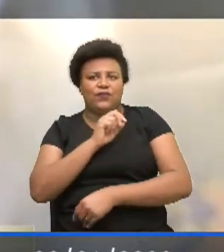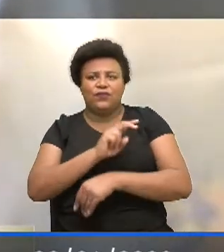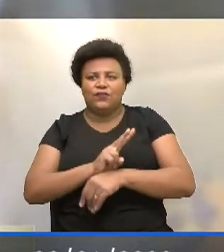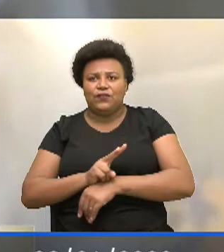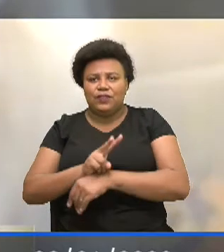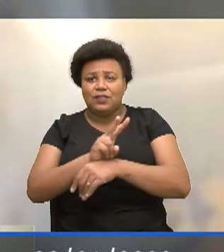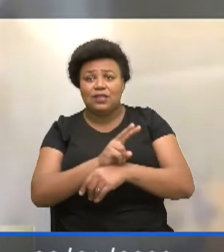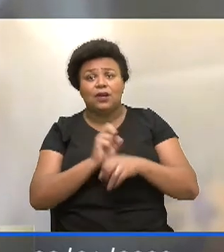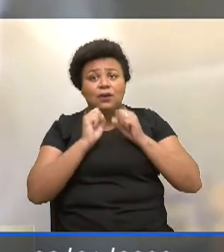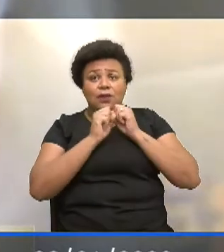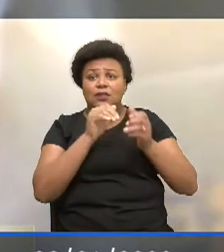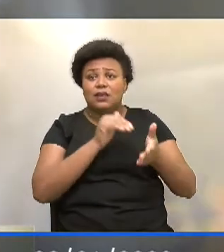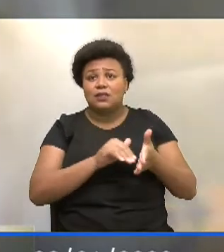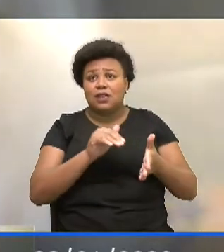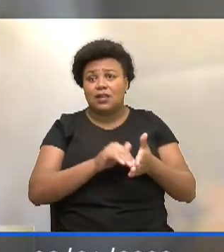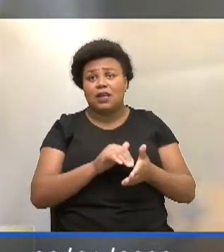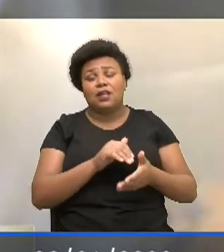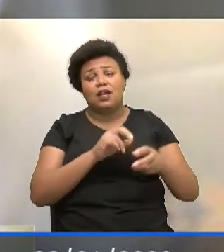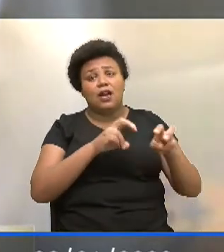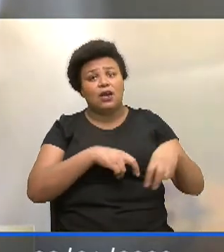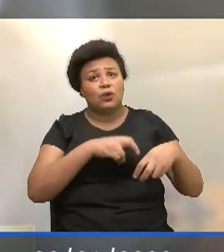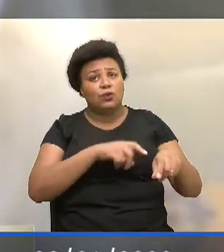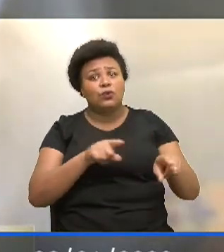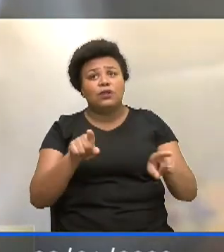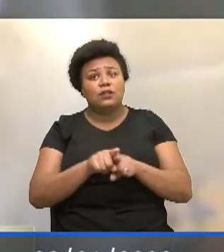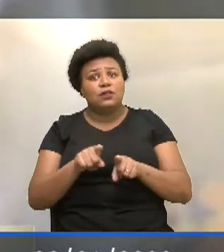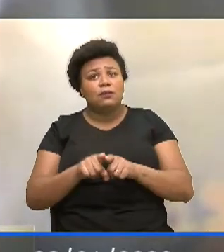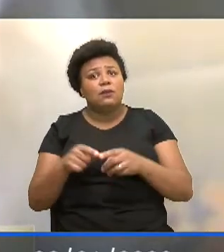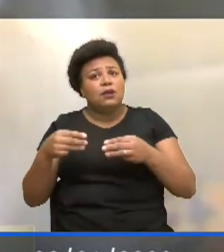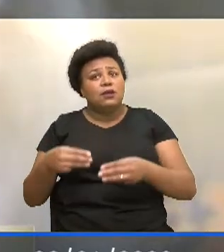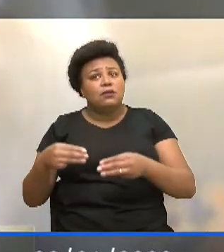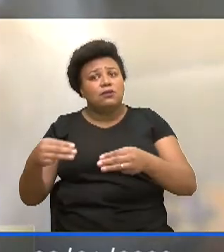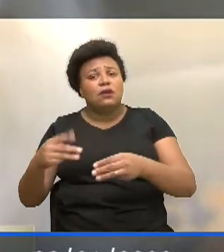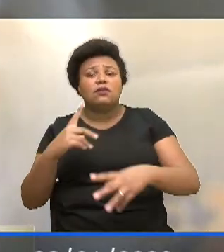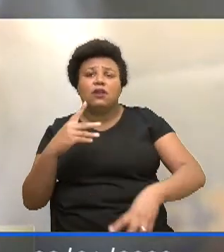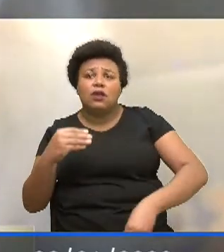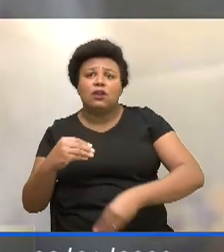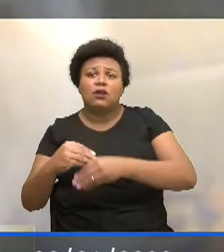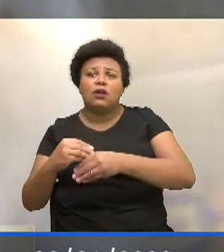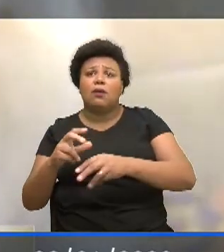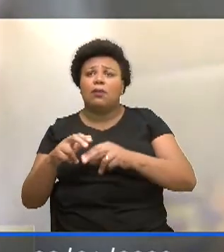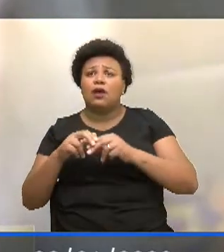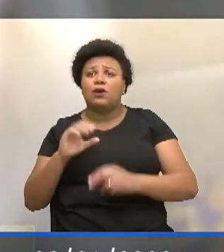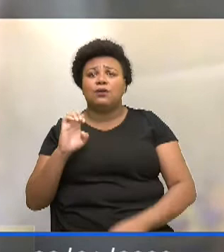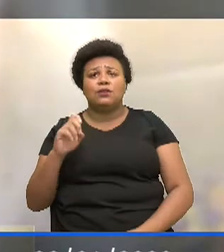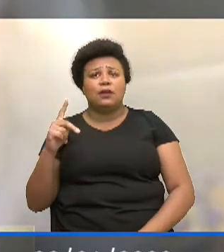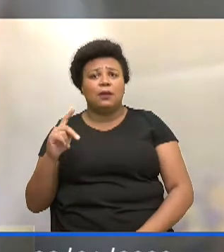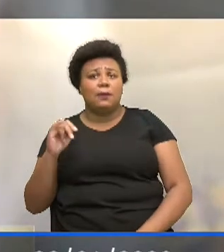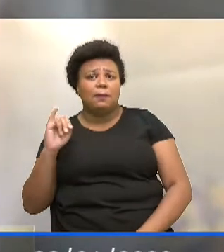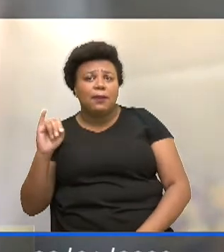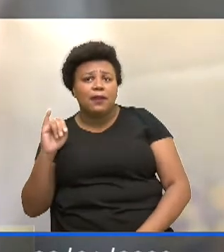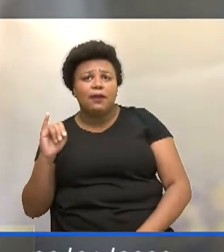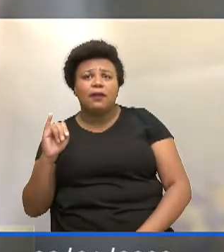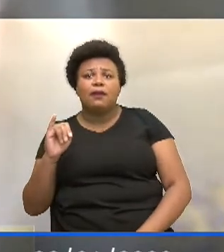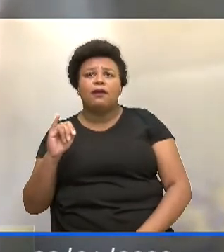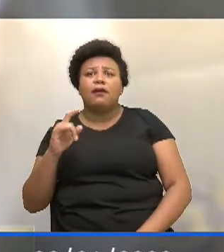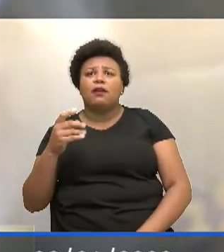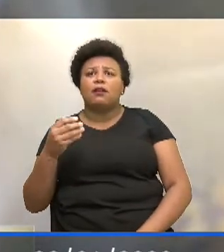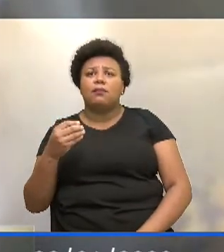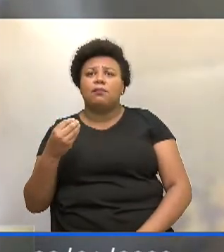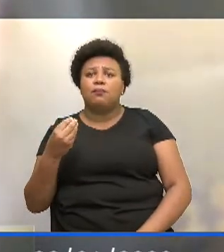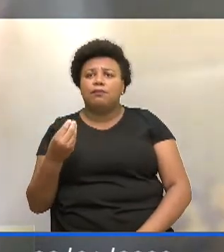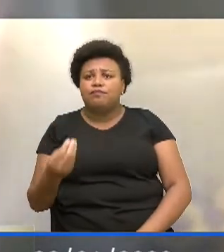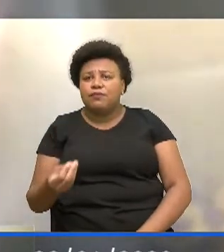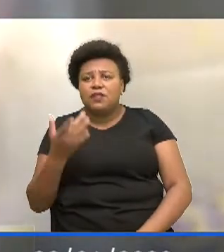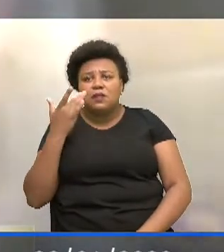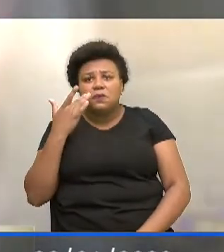Secretaria da Agricultura quanto do Ministério, também seja contemplado com essas medidas, em função de EPIs, que a gente sabe que as indústrias podem fornecer, enfim.